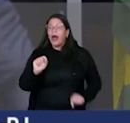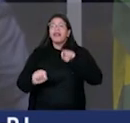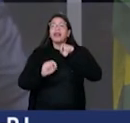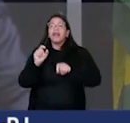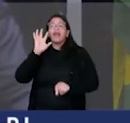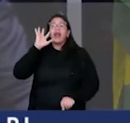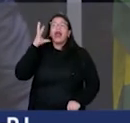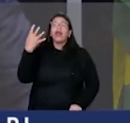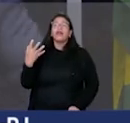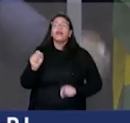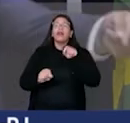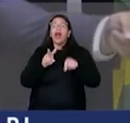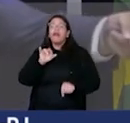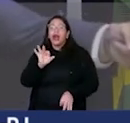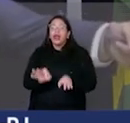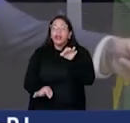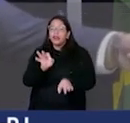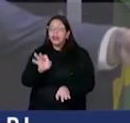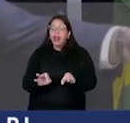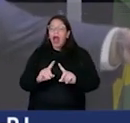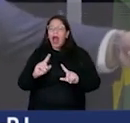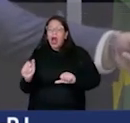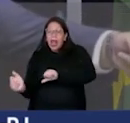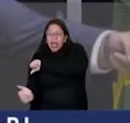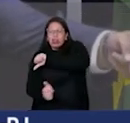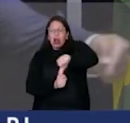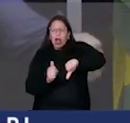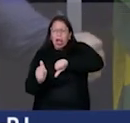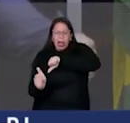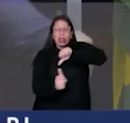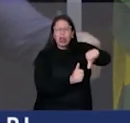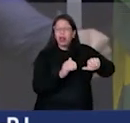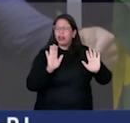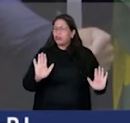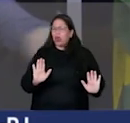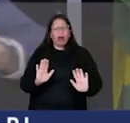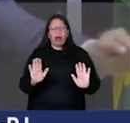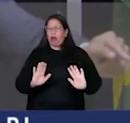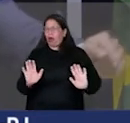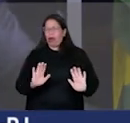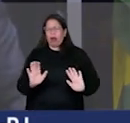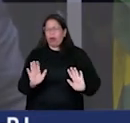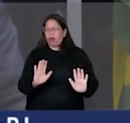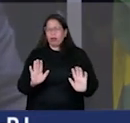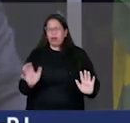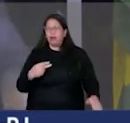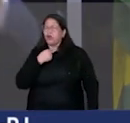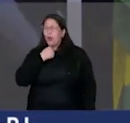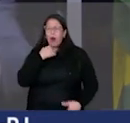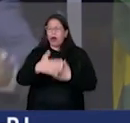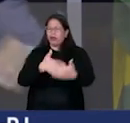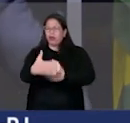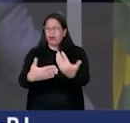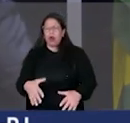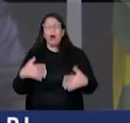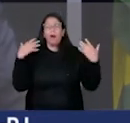o Judiciário. Essa extrapolação de competências já chegou no momento em que não pode mais avançar. Por isso,